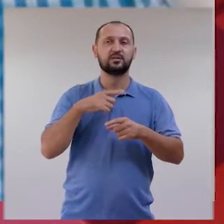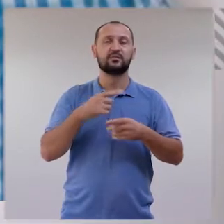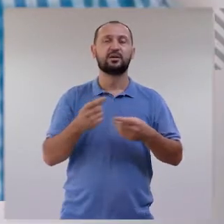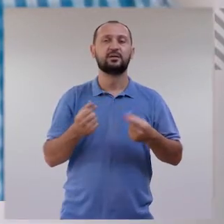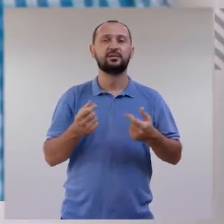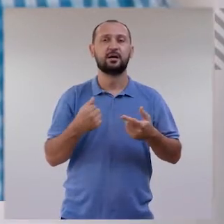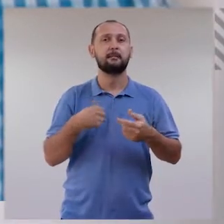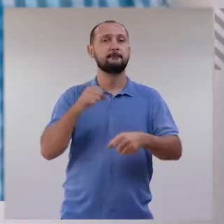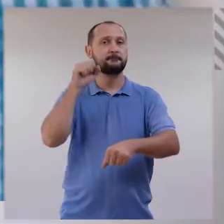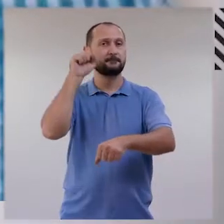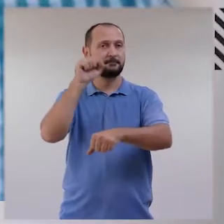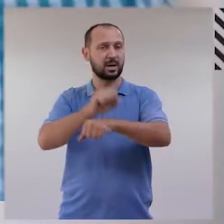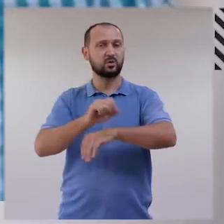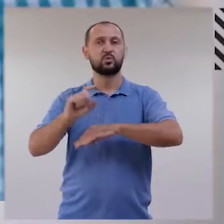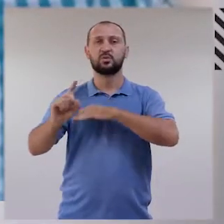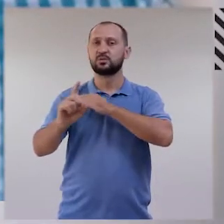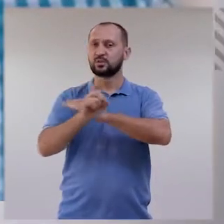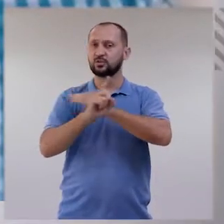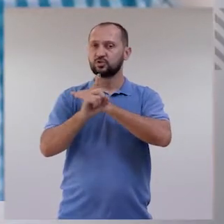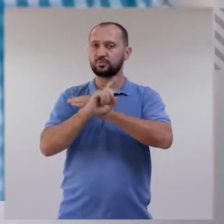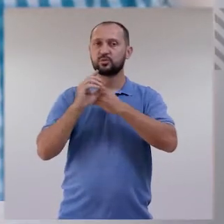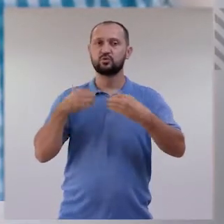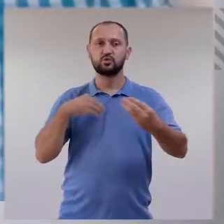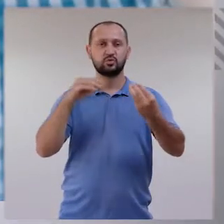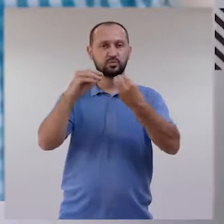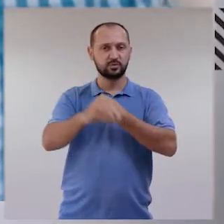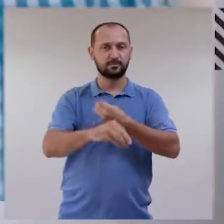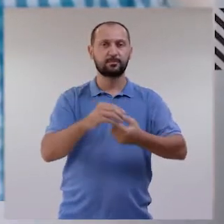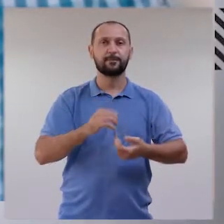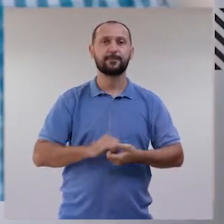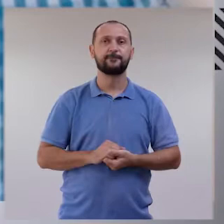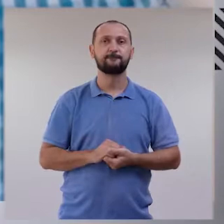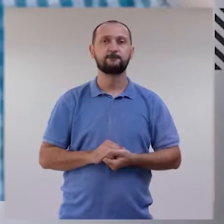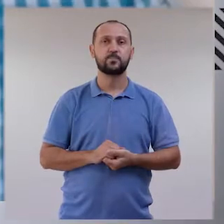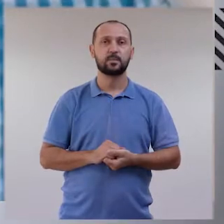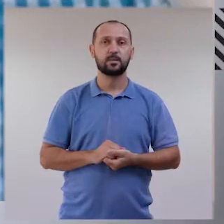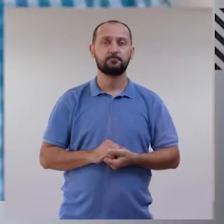que, enfim, paralisar os serviços de doação.